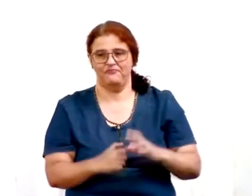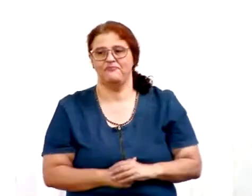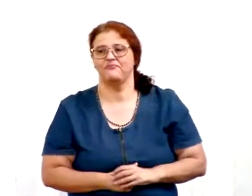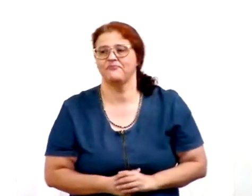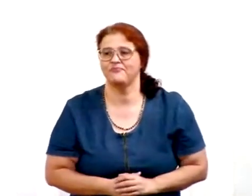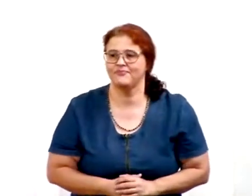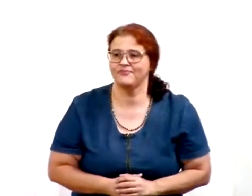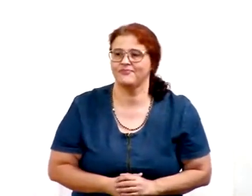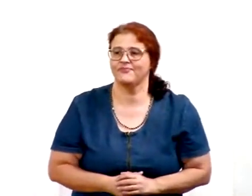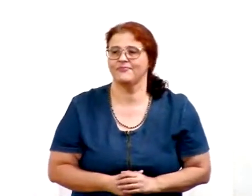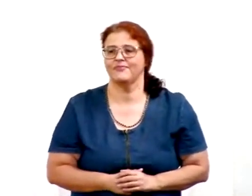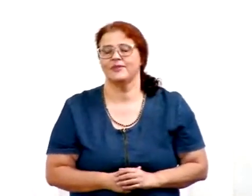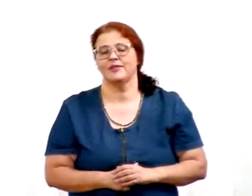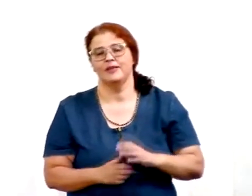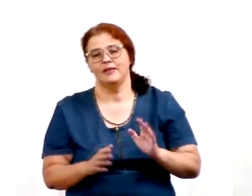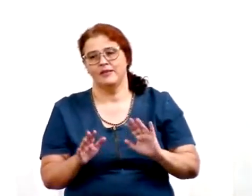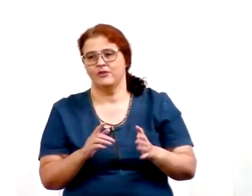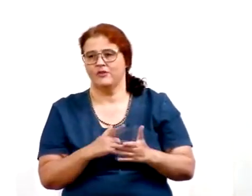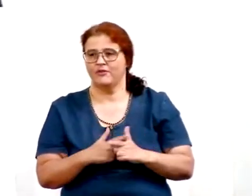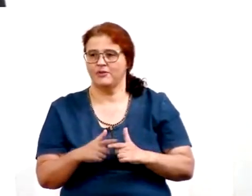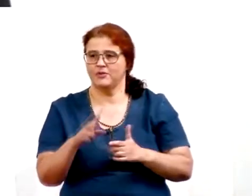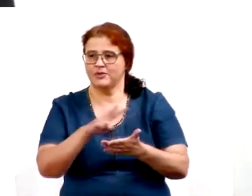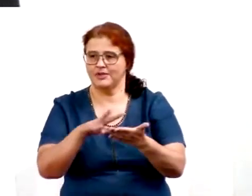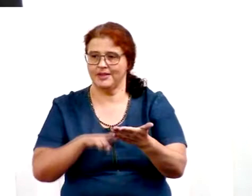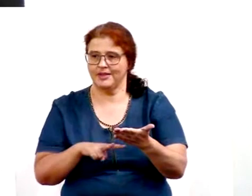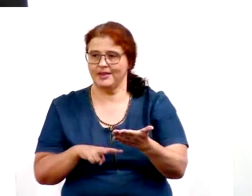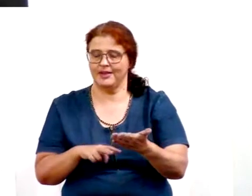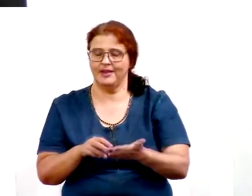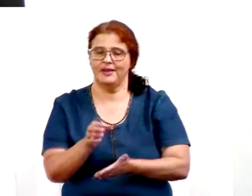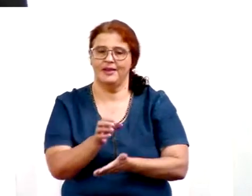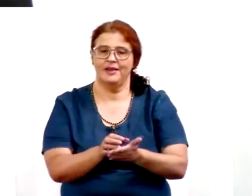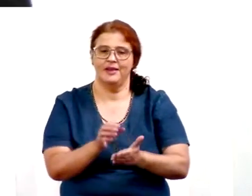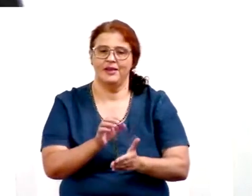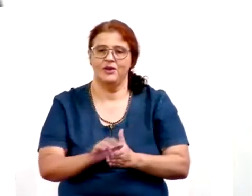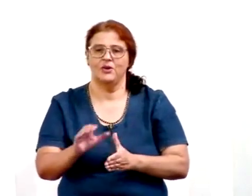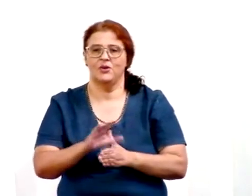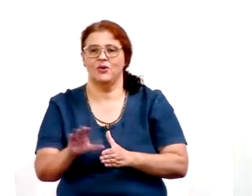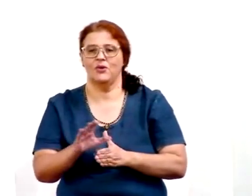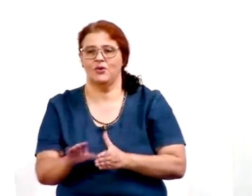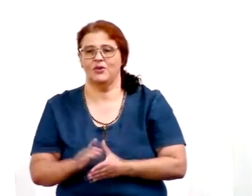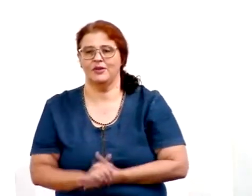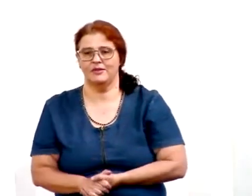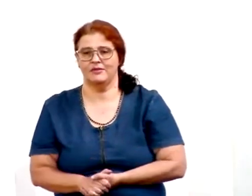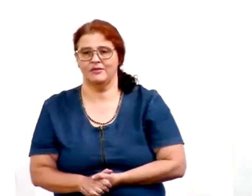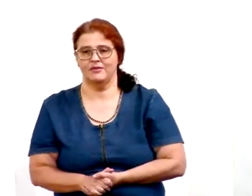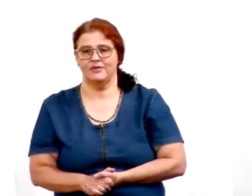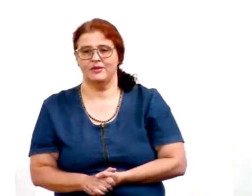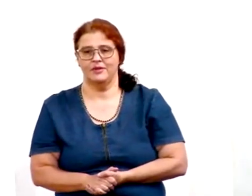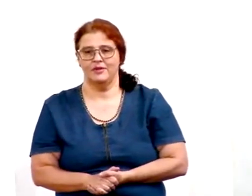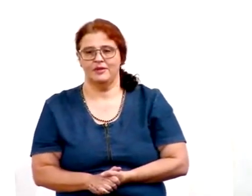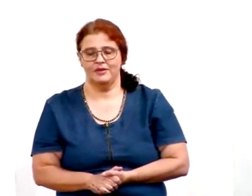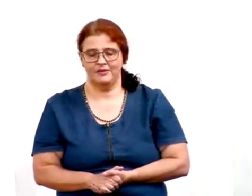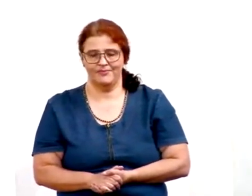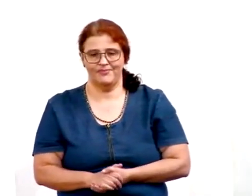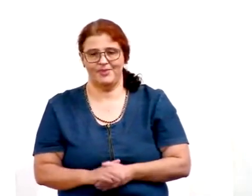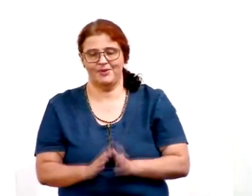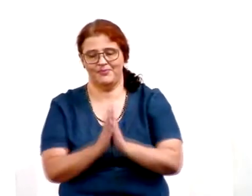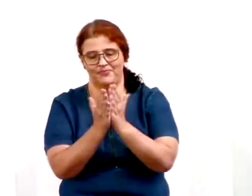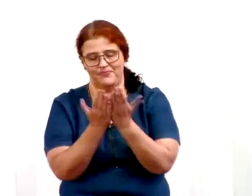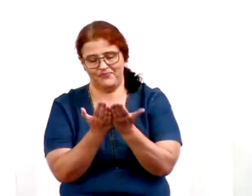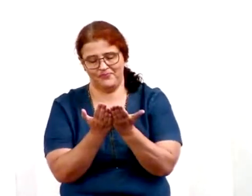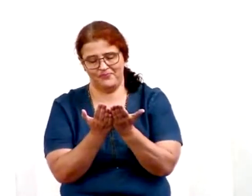Queridos, nós estamos diante da carta de Paulo aos Coríntios, uma igreja com muitos